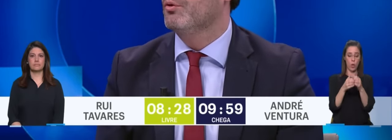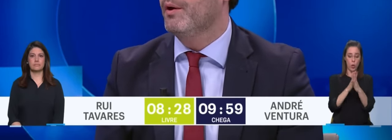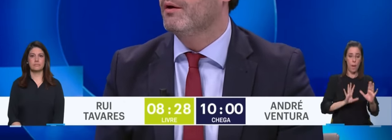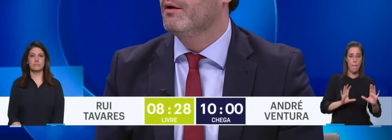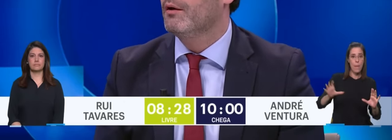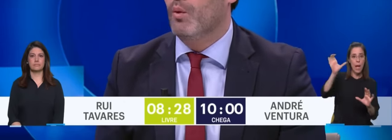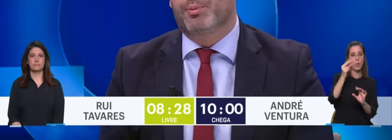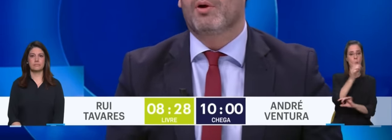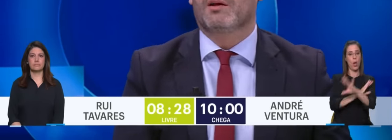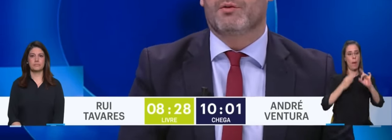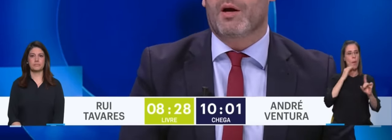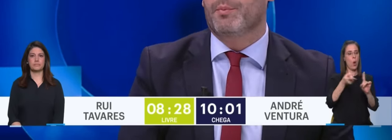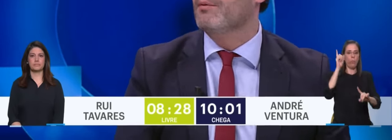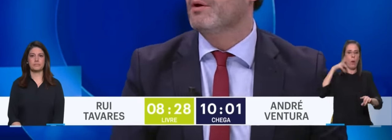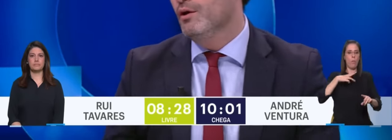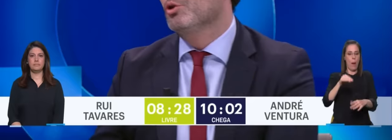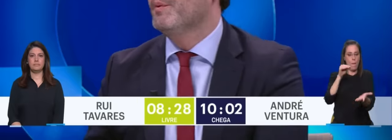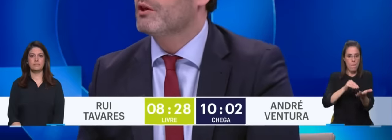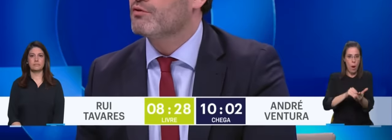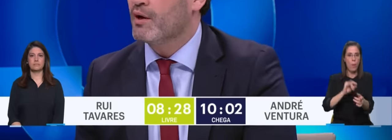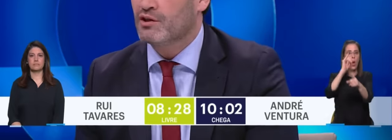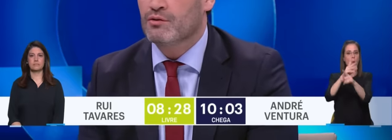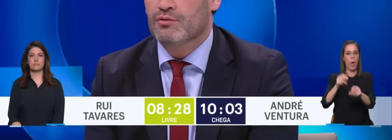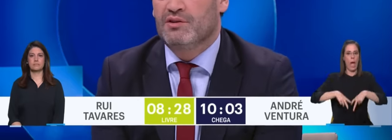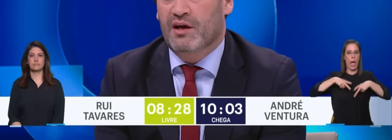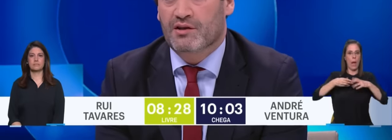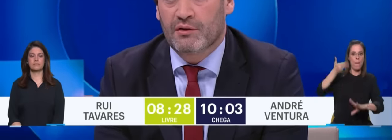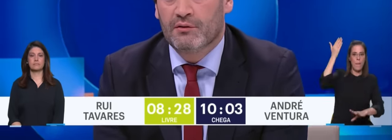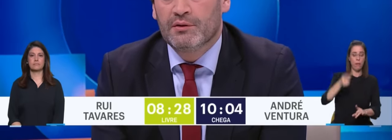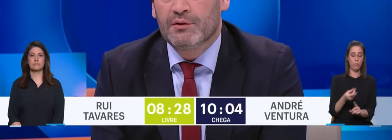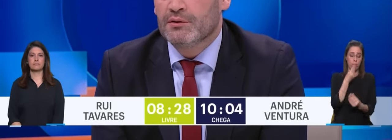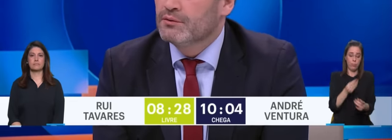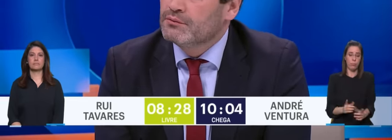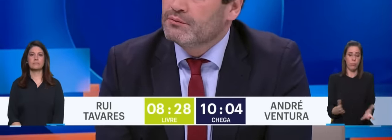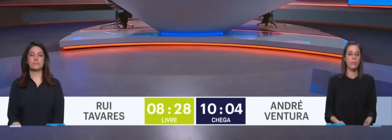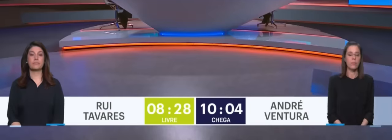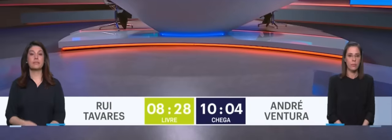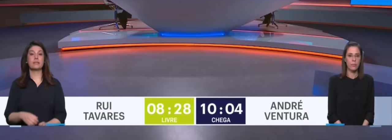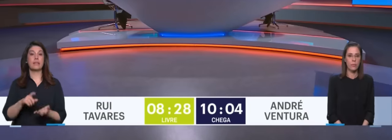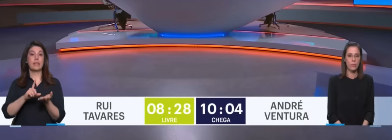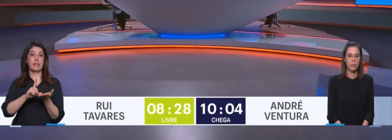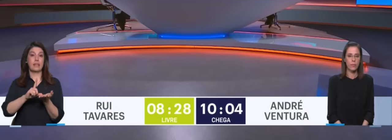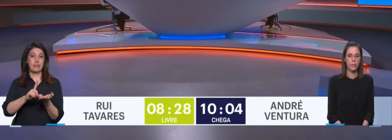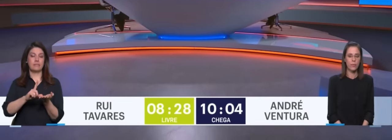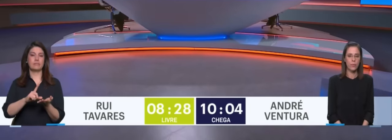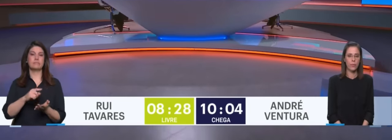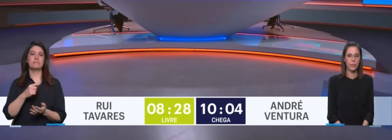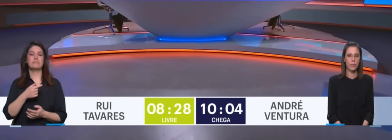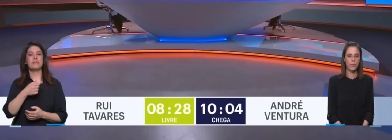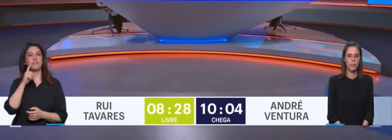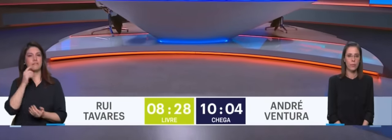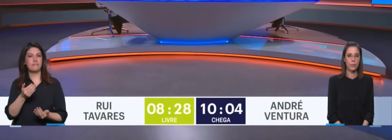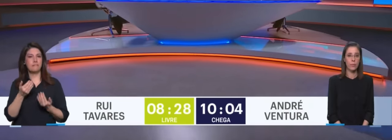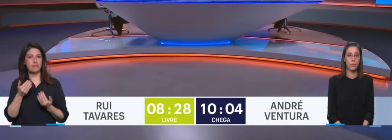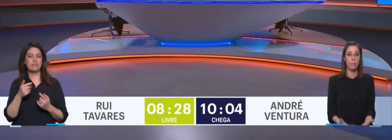países da União Europeia não é Portugal cada vez mais pobre e outros países cada vez mais ricos isso é que acho que não o livre defende que se deve perseguir com o